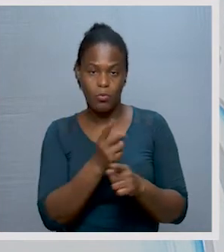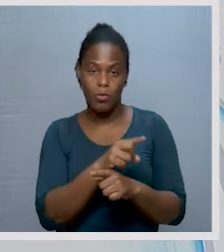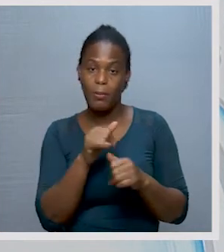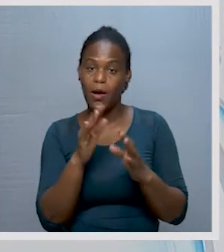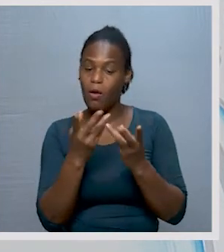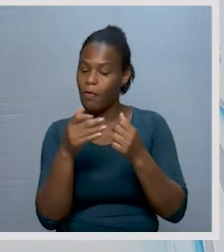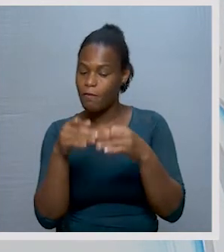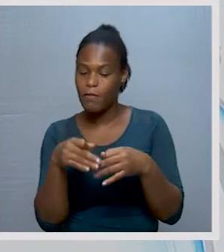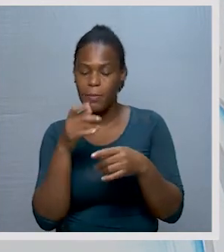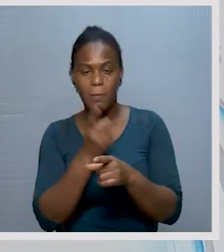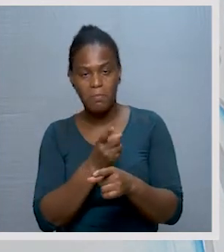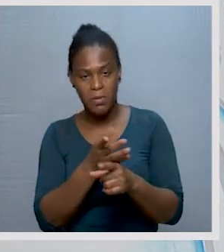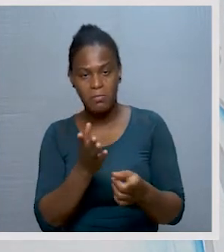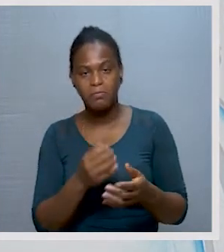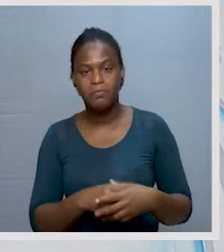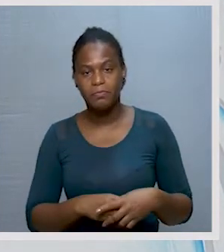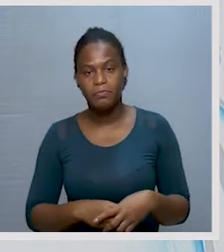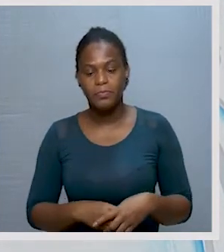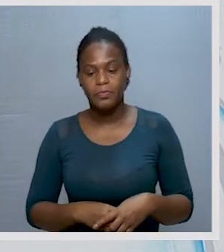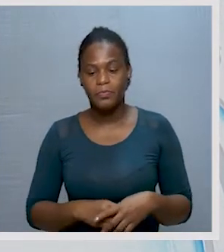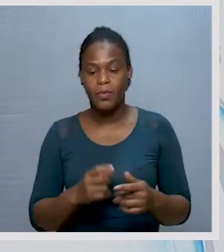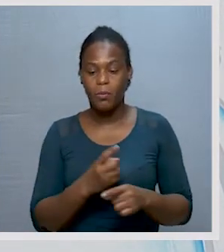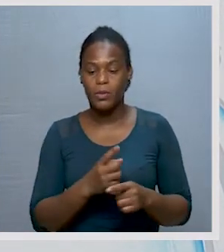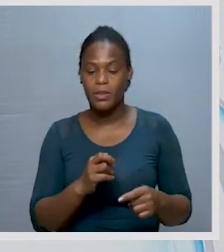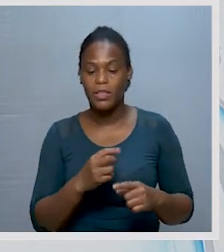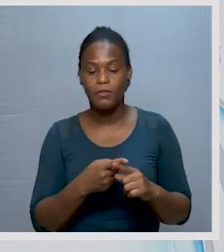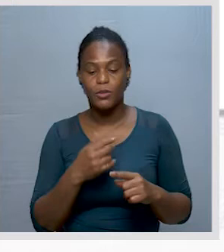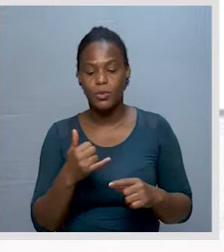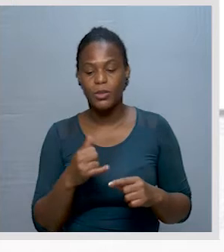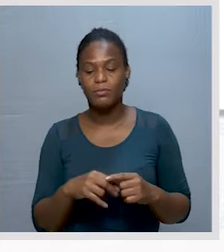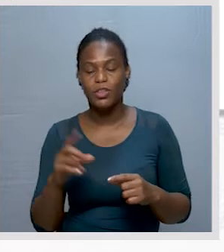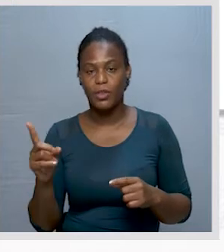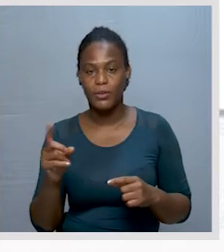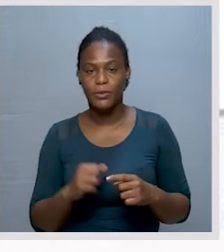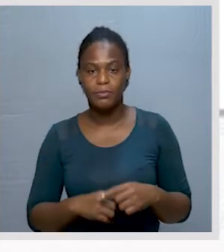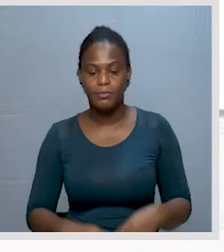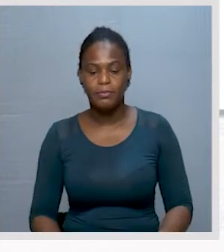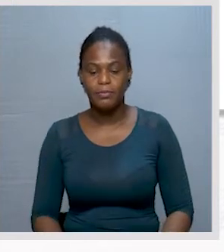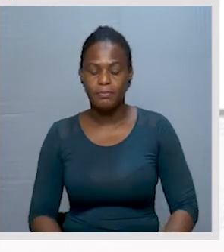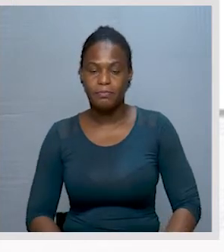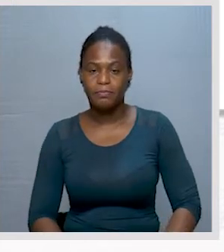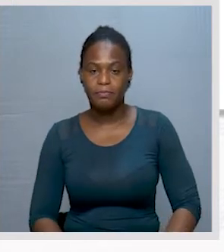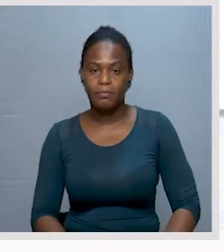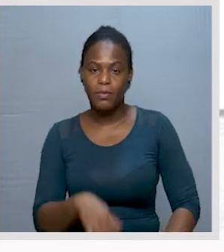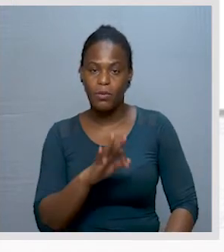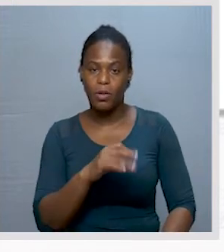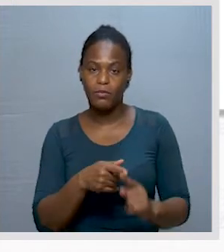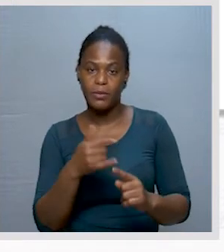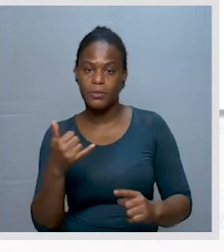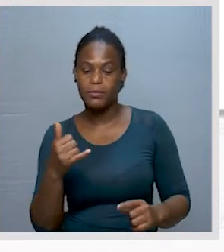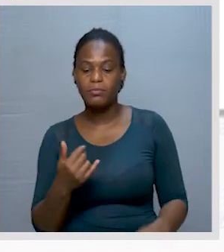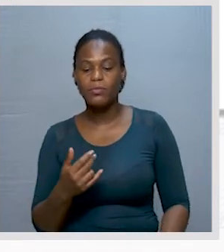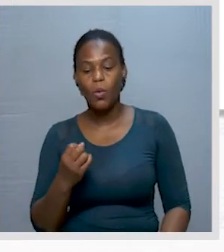fatores, mas o resultado não vai alterar. Por isso, 3 vezes 2 dá 6.